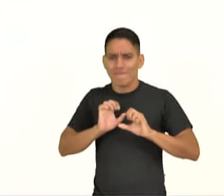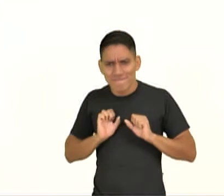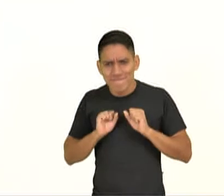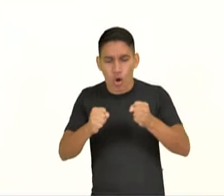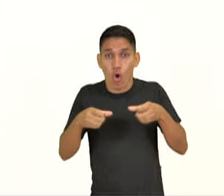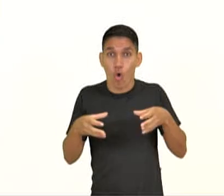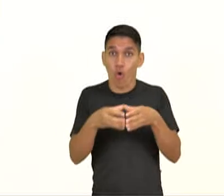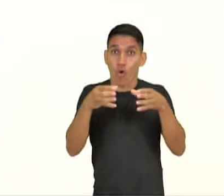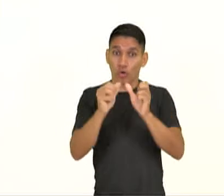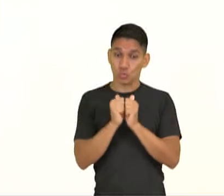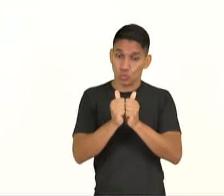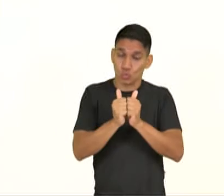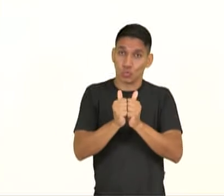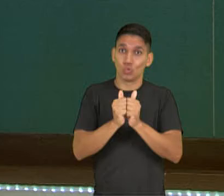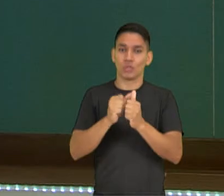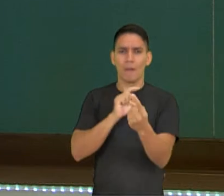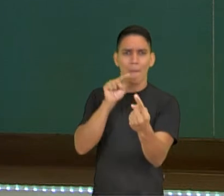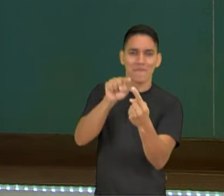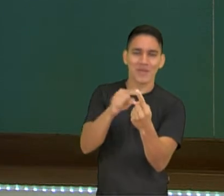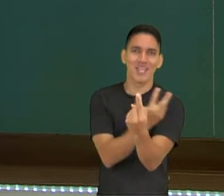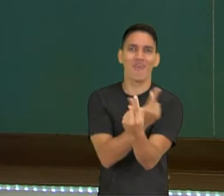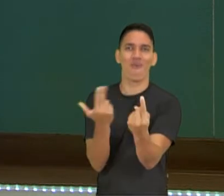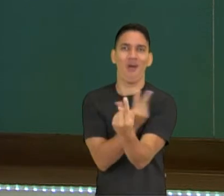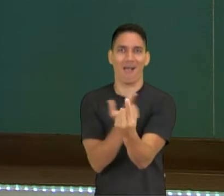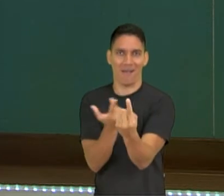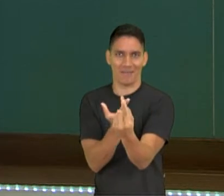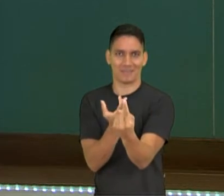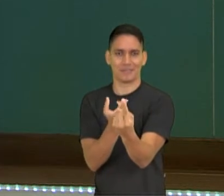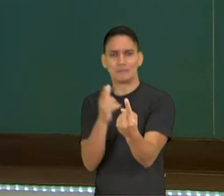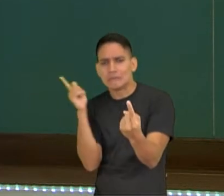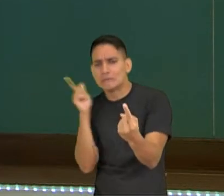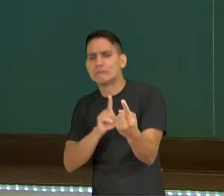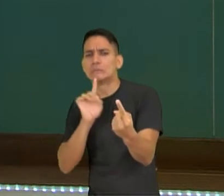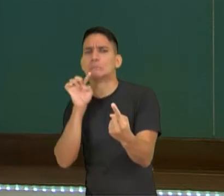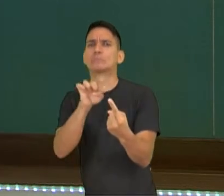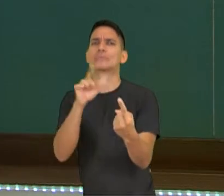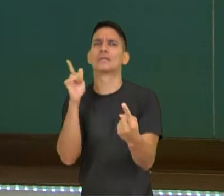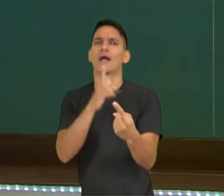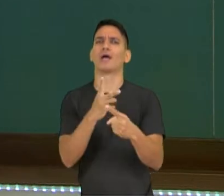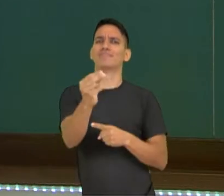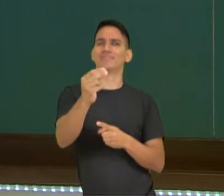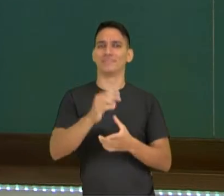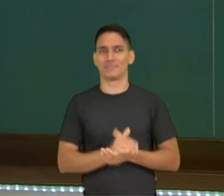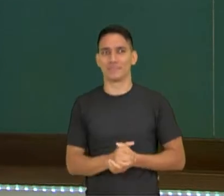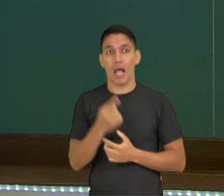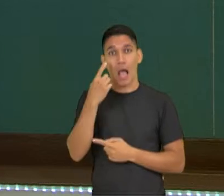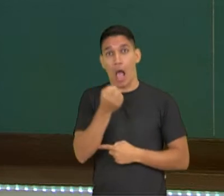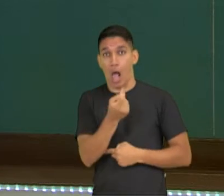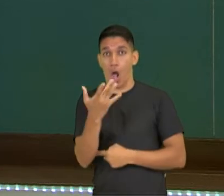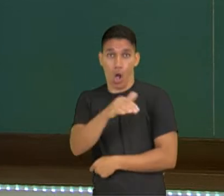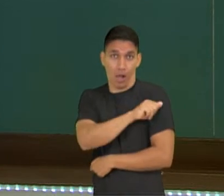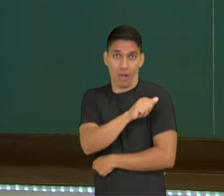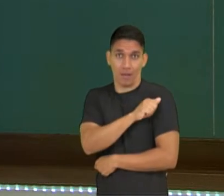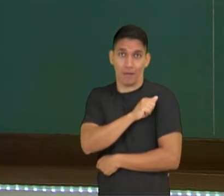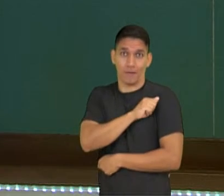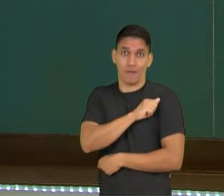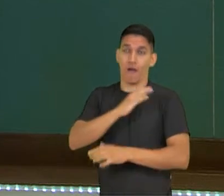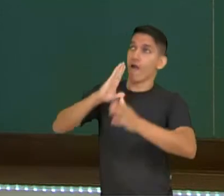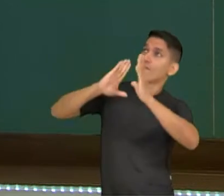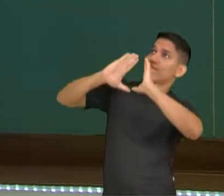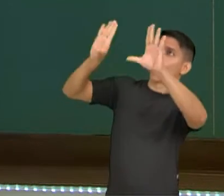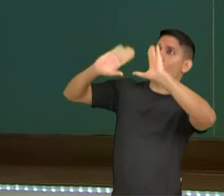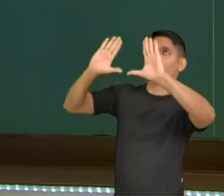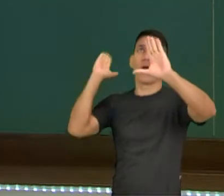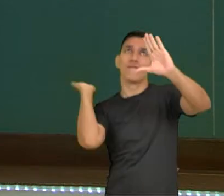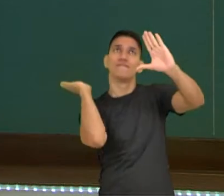objetivo recíproco em realizar metas em comum. Então, por exemplo, aqui está uma imagem de umas alunas jogando vôlei aqui, né? Voleibol